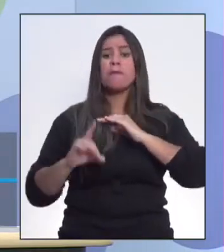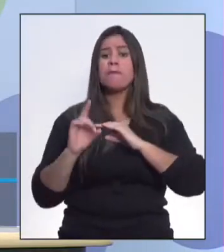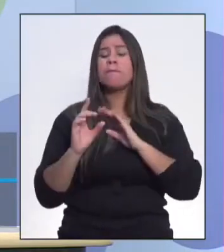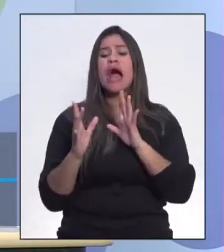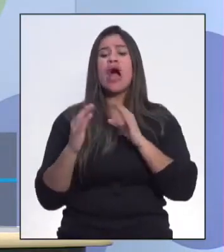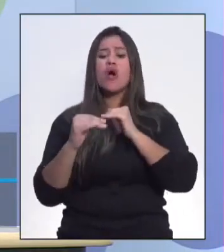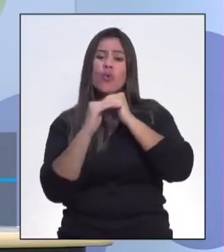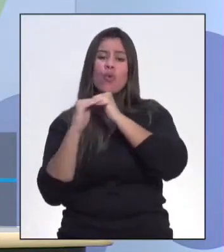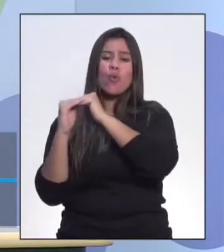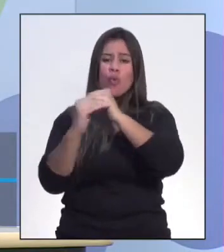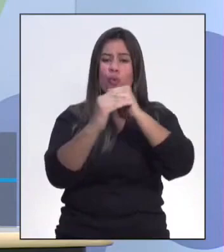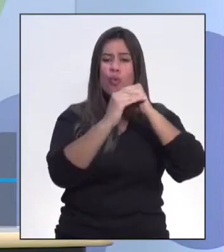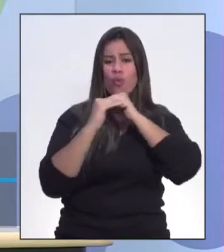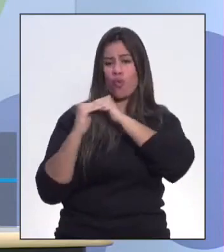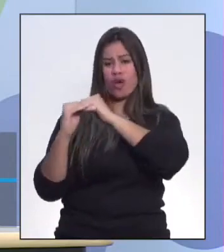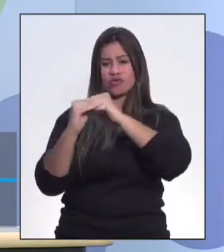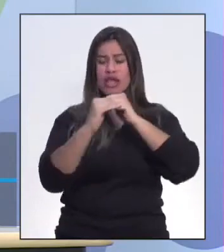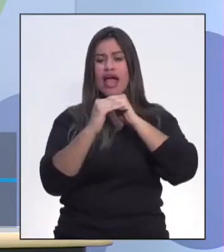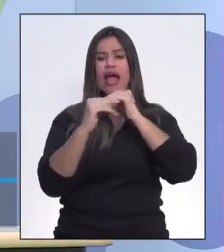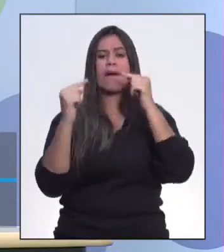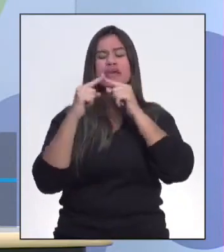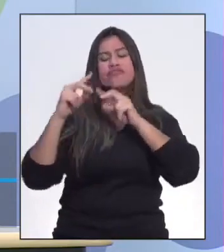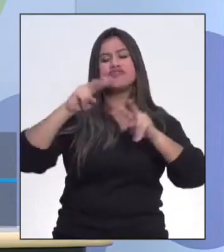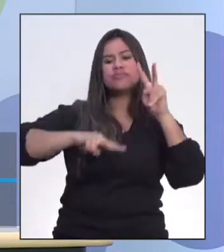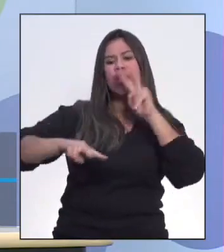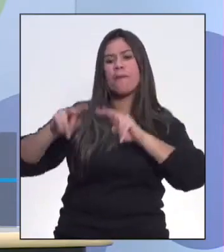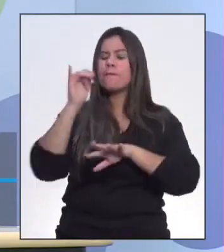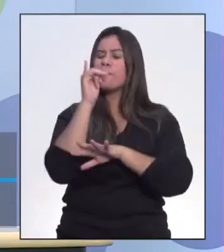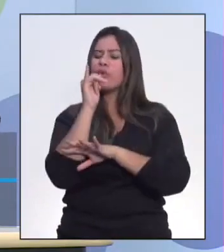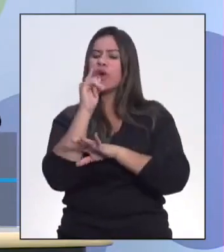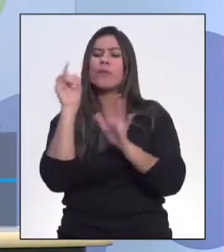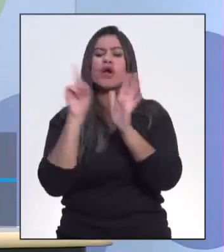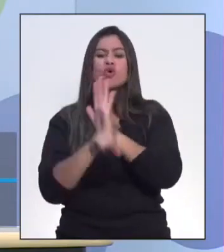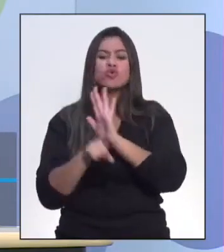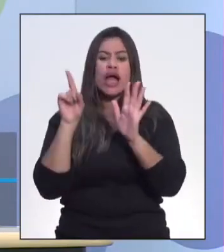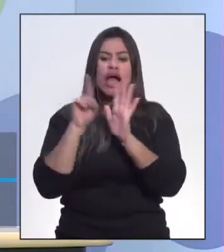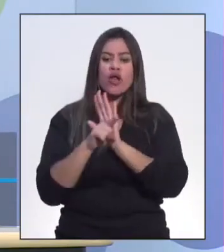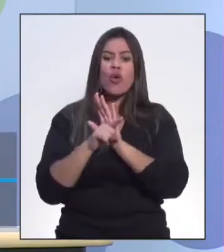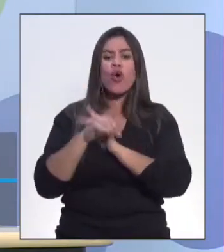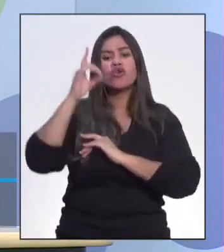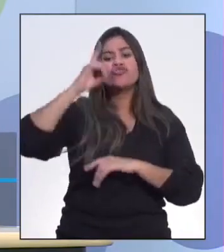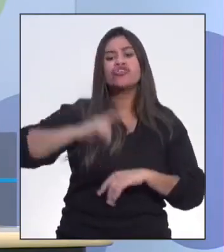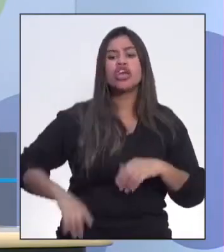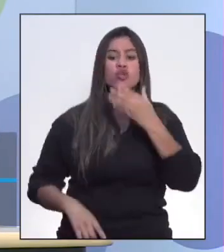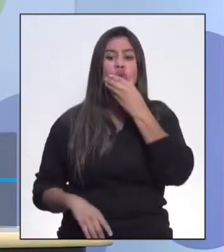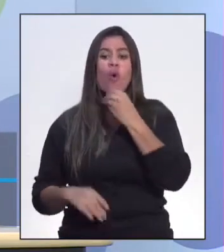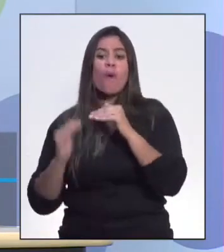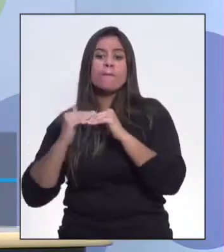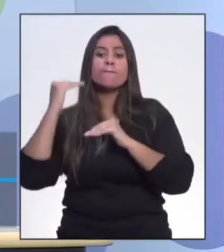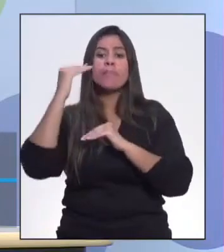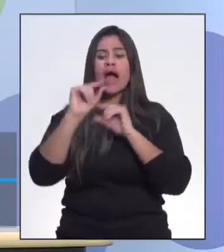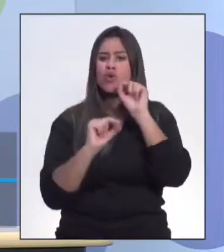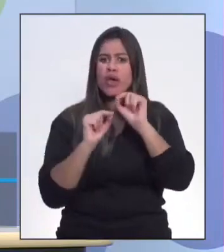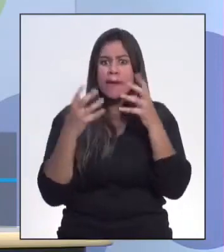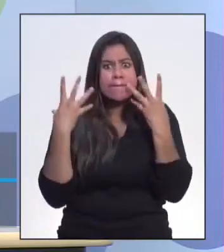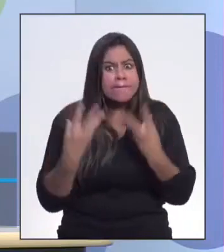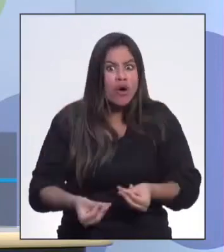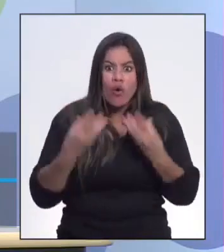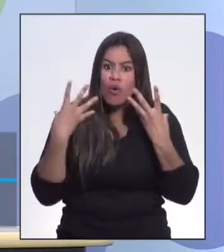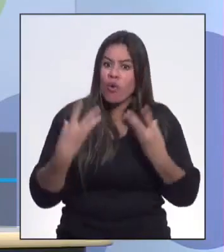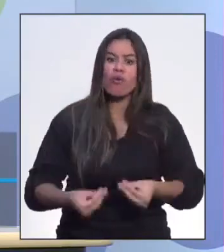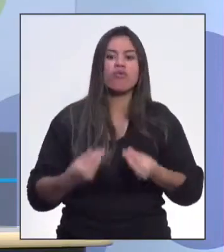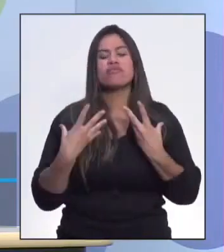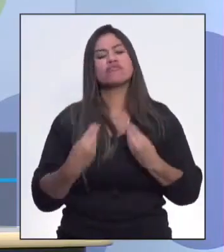é uma igualdade em relação à visibilidade, né? Perguntaram até aqui, quais os direitos que os homens têm a mais que as mulheres? Muitos,